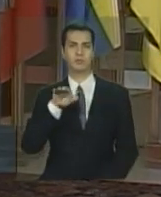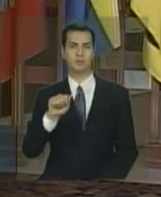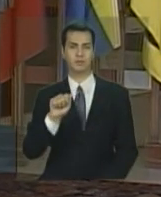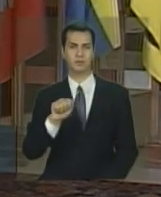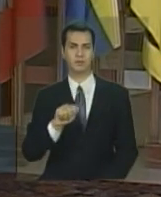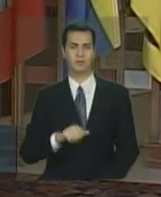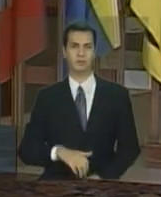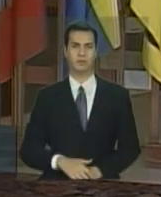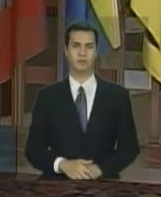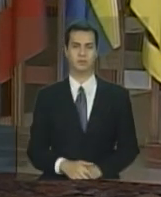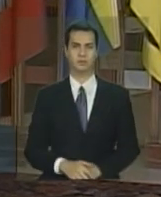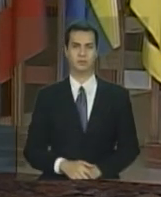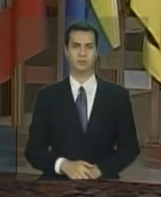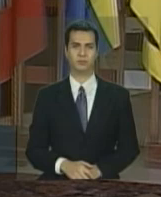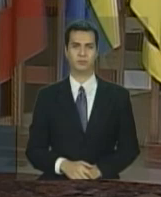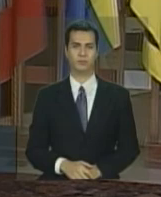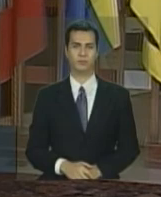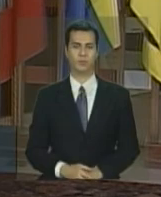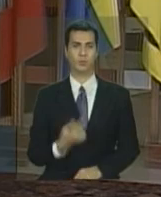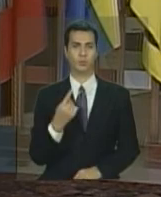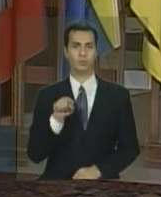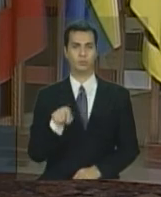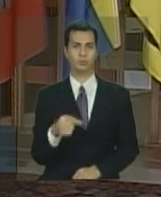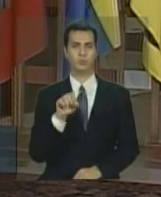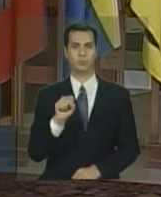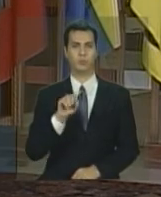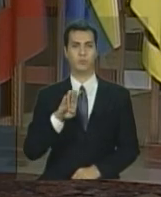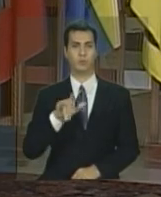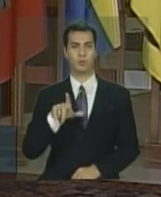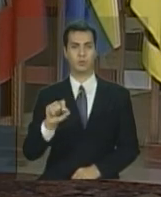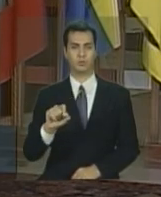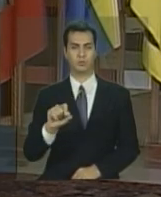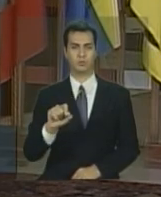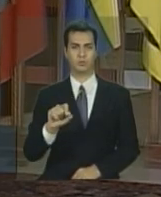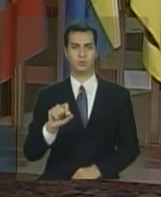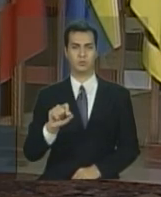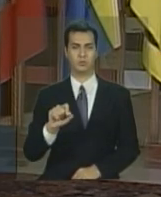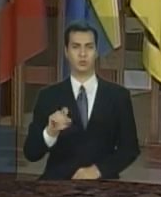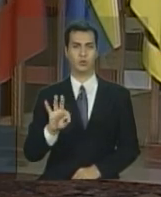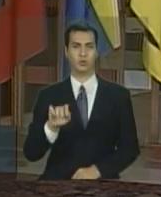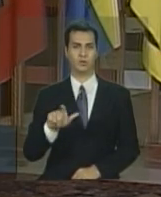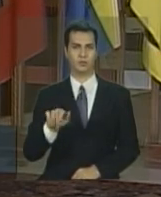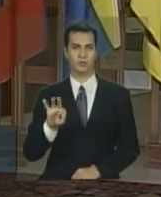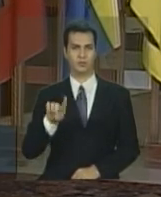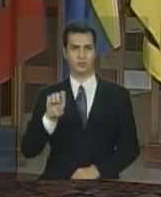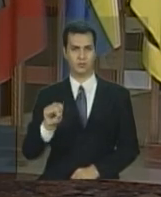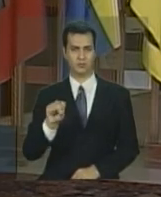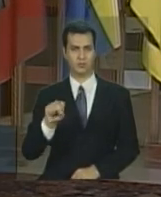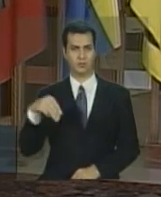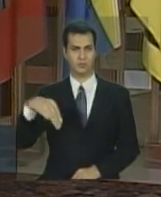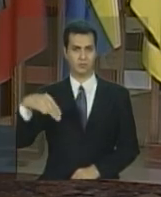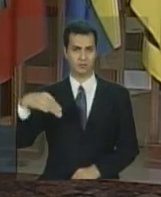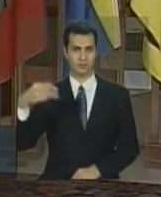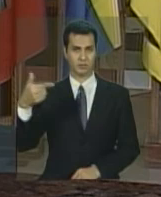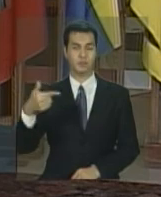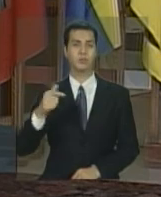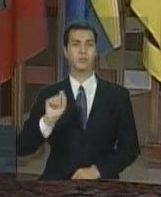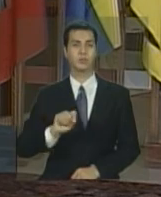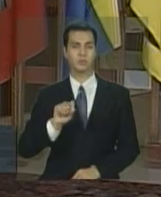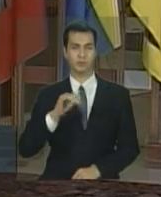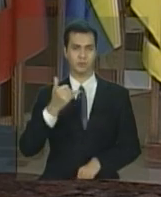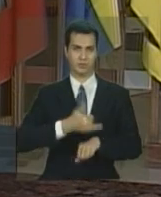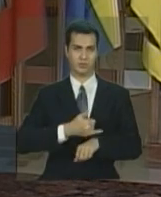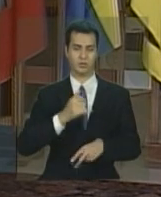planeta. 1,8 bilhões de toneladas métricas de minério de ferro e